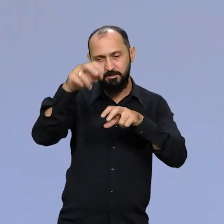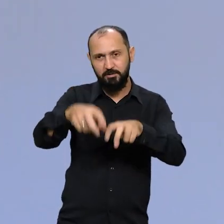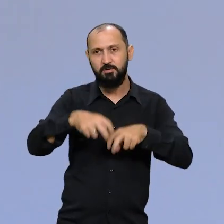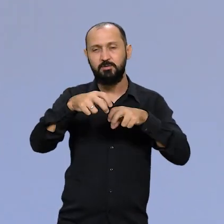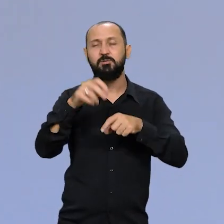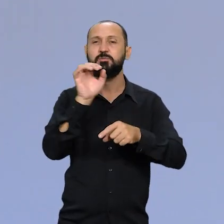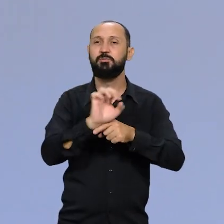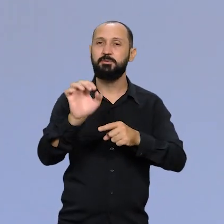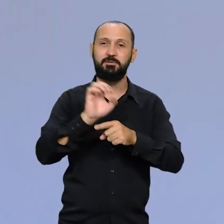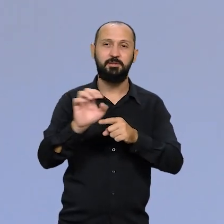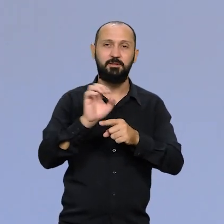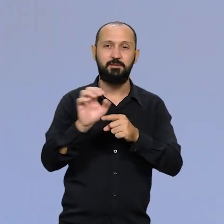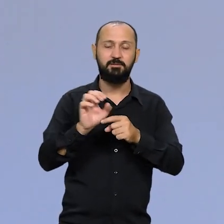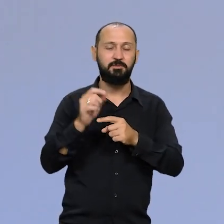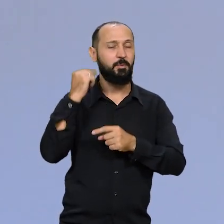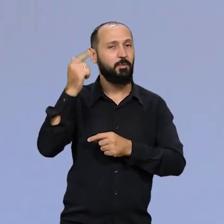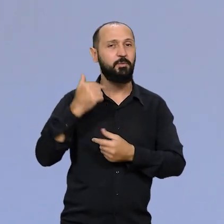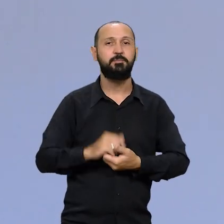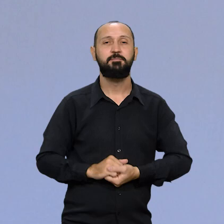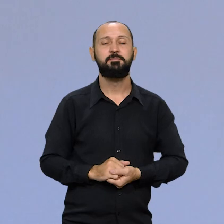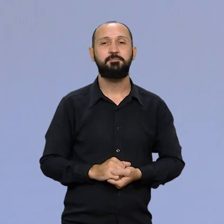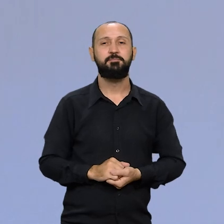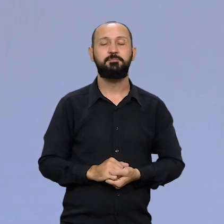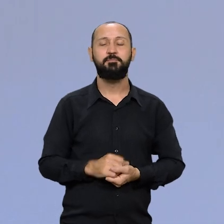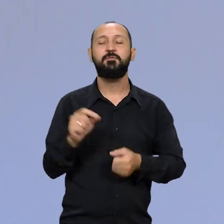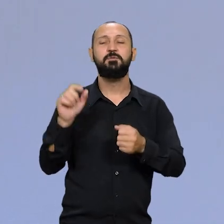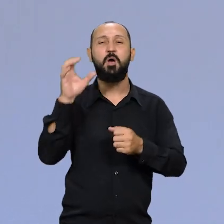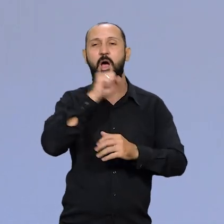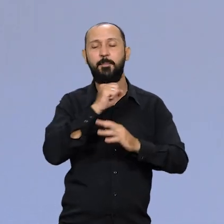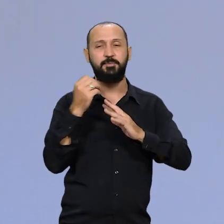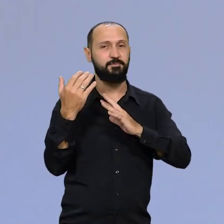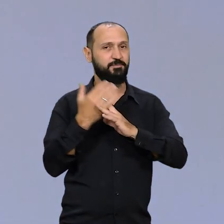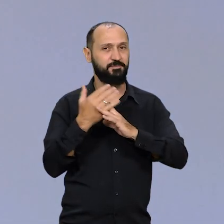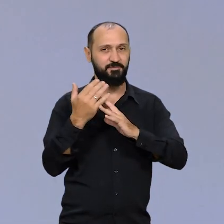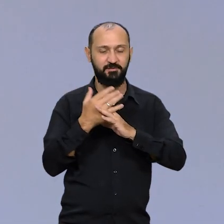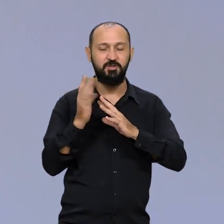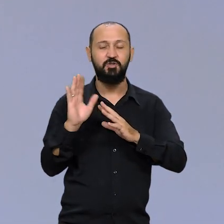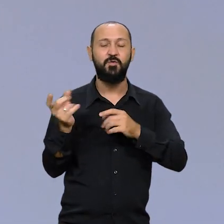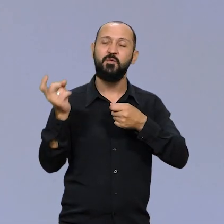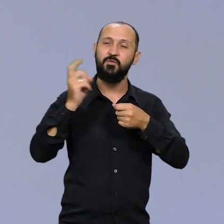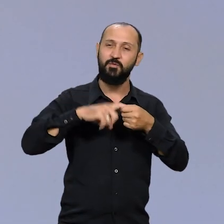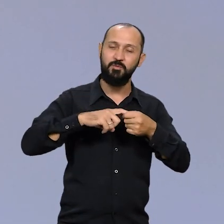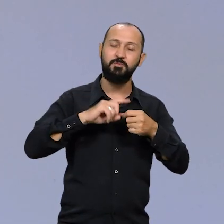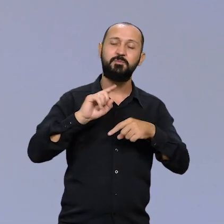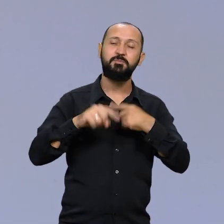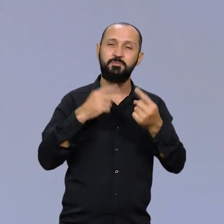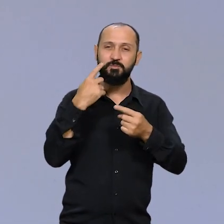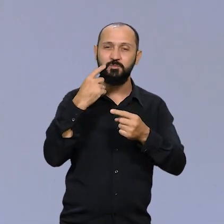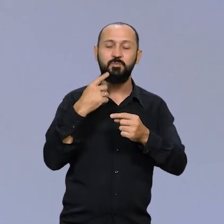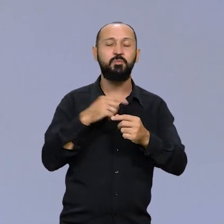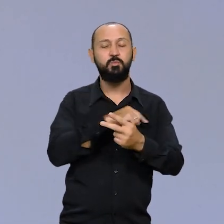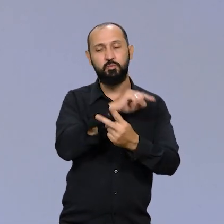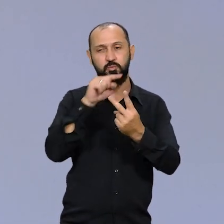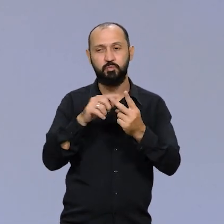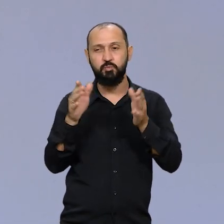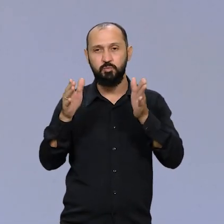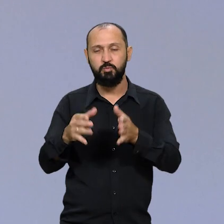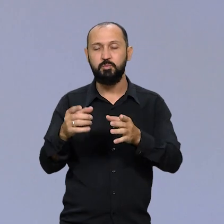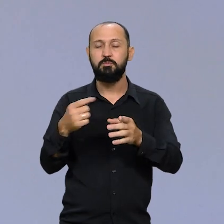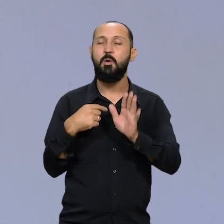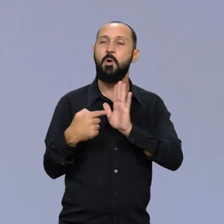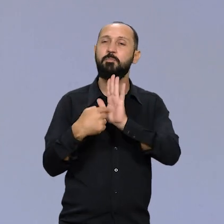conflito em relação aos Guarani. Em 2008, o Ministério Público Federal assinou um TAC com a FUNAI, exigindo